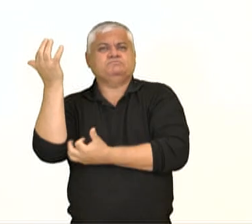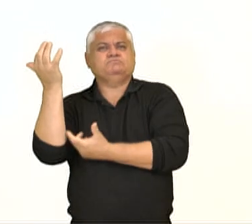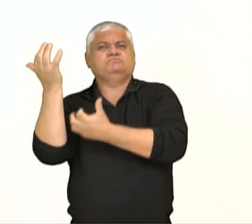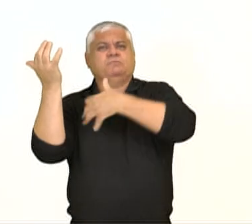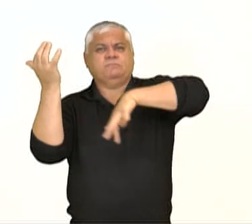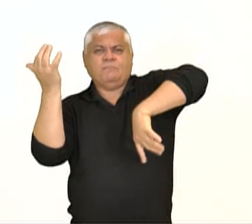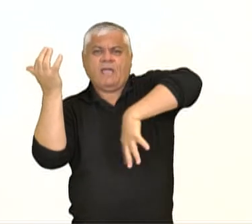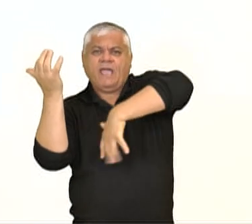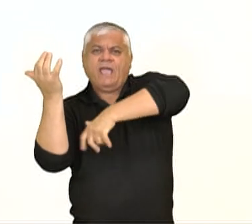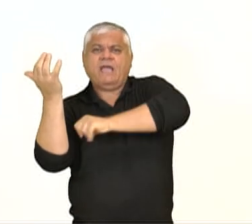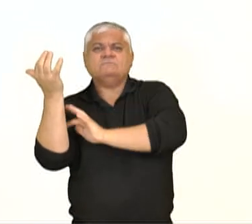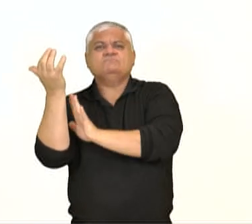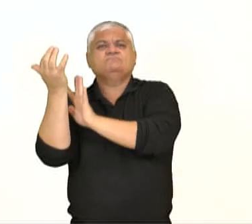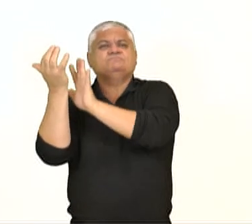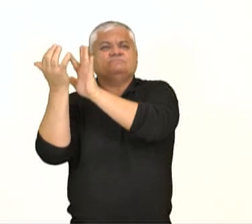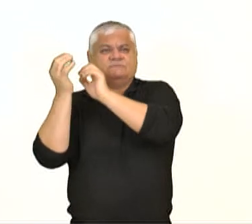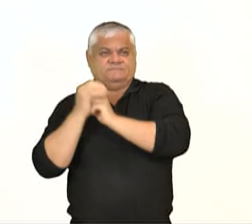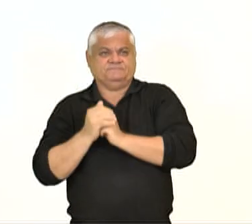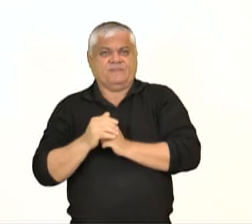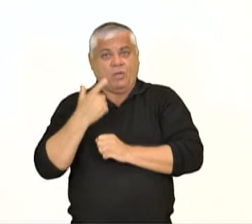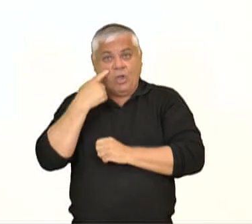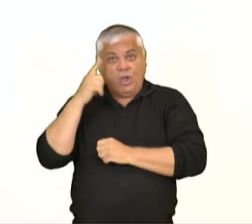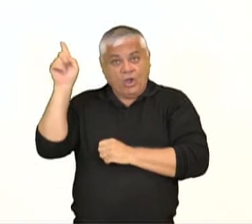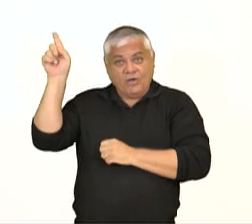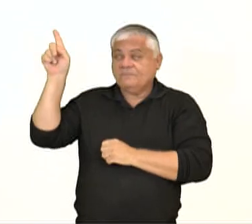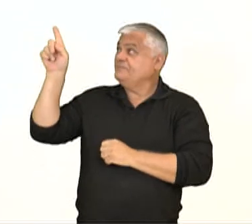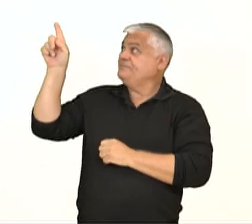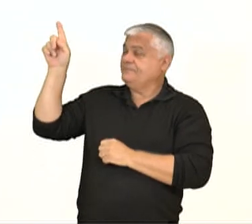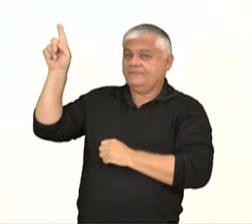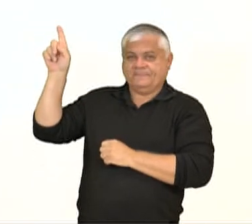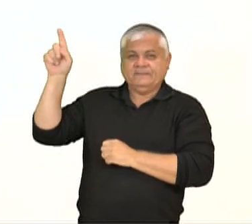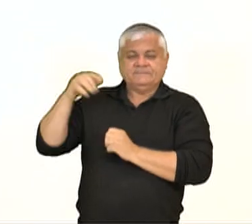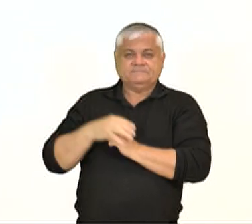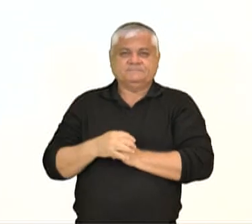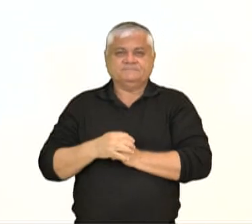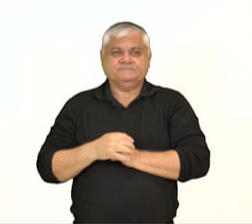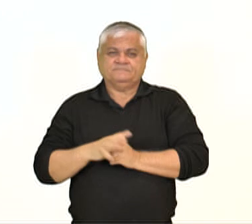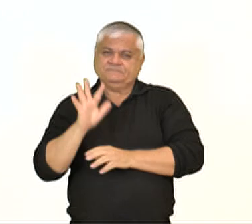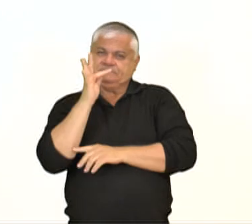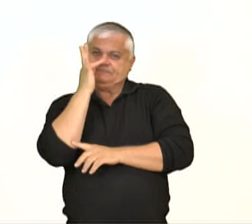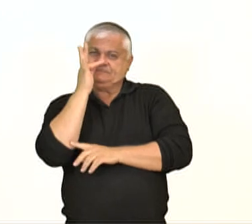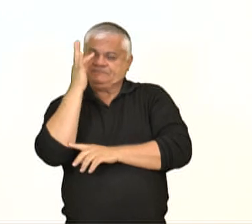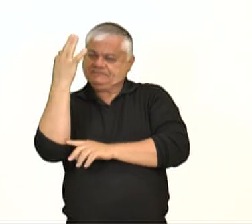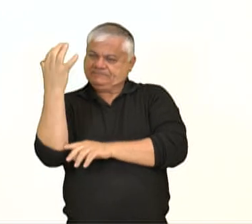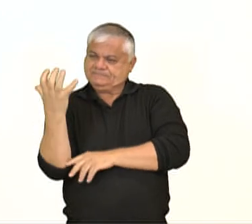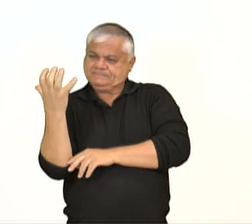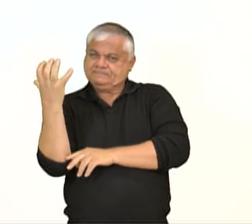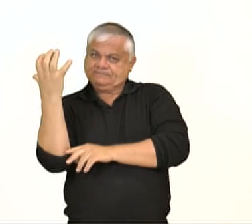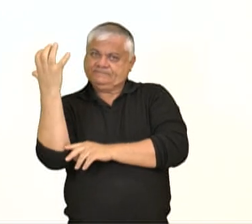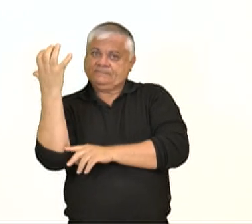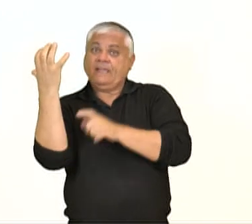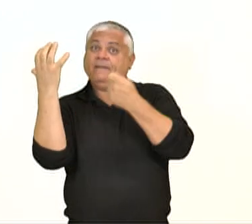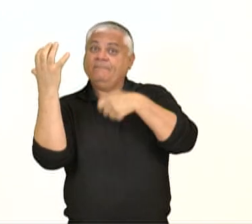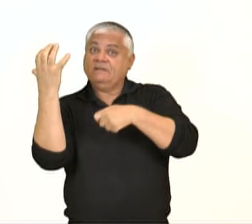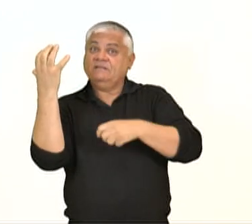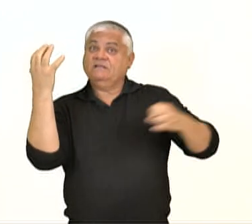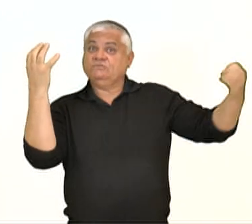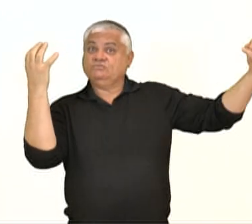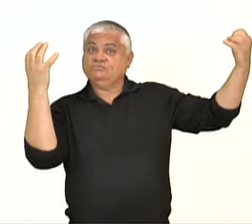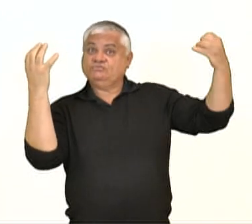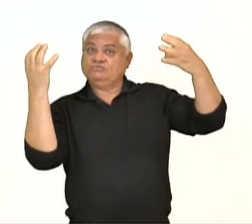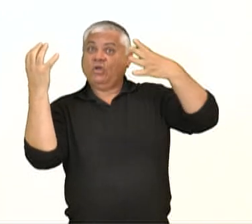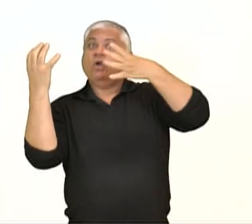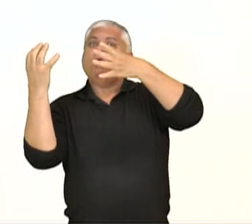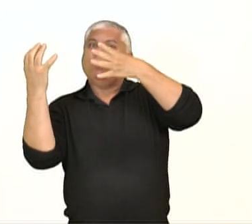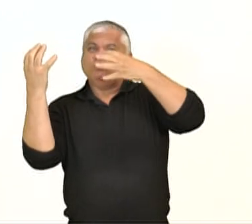Muito bem, aqui um esquema então da fotossíntese mostrado, né? Elas necessitam do que mesmo, professora? Já falamos, né?